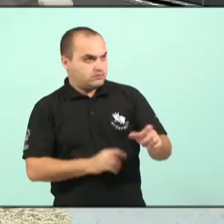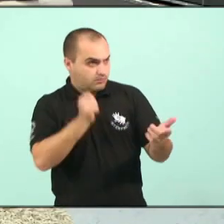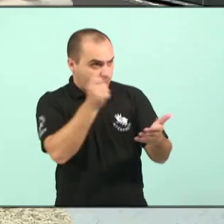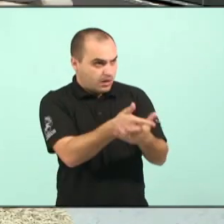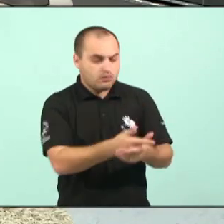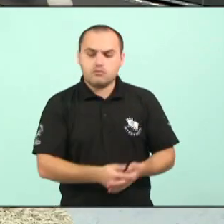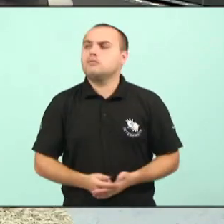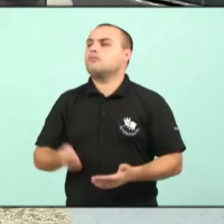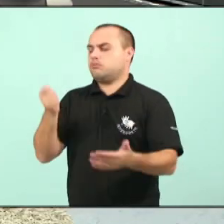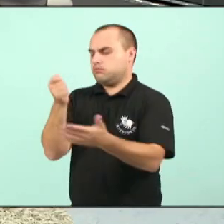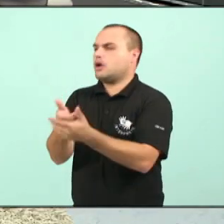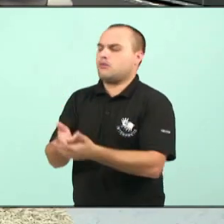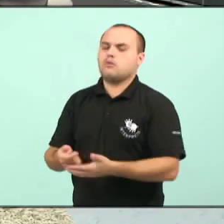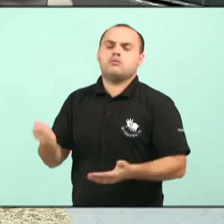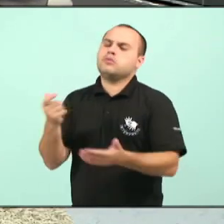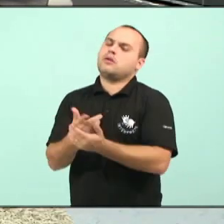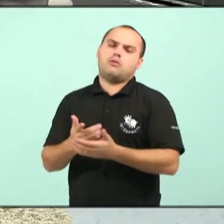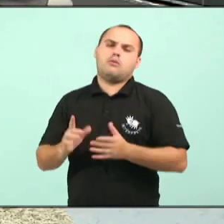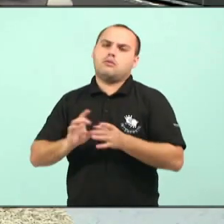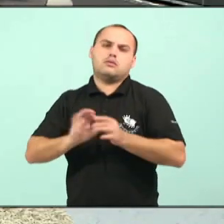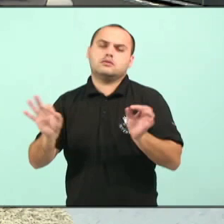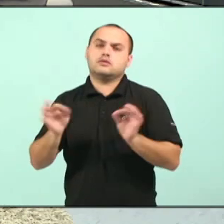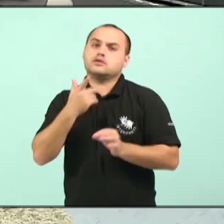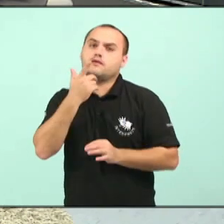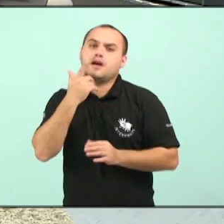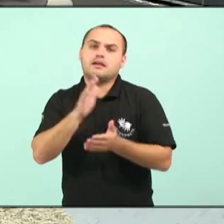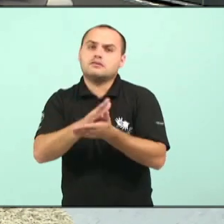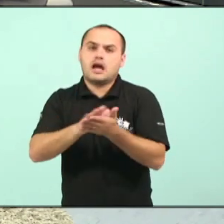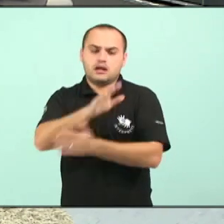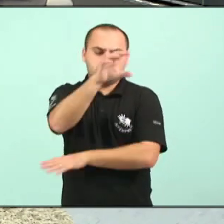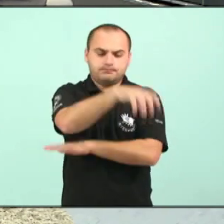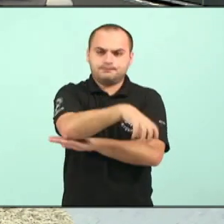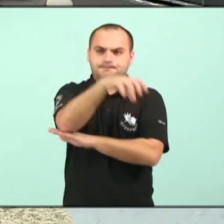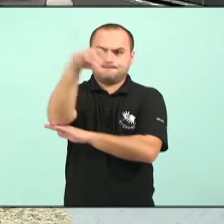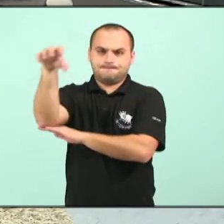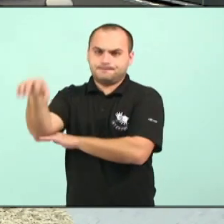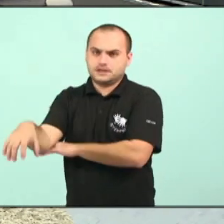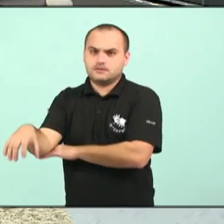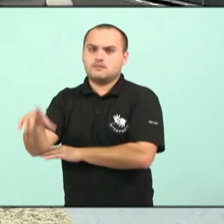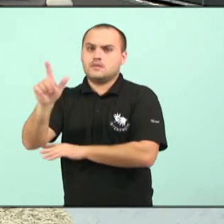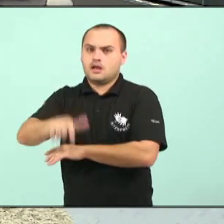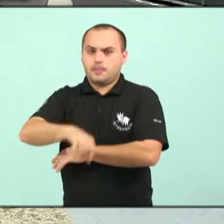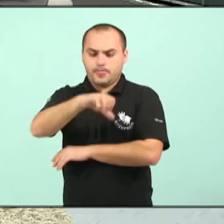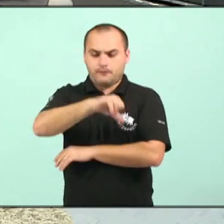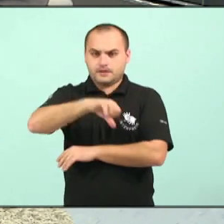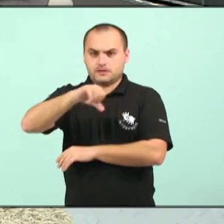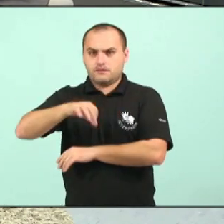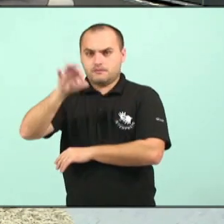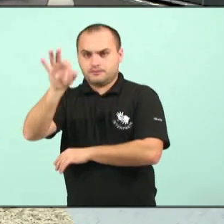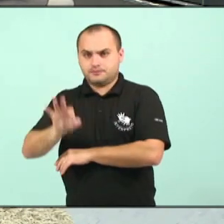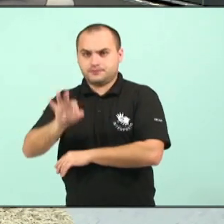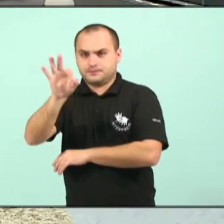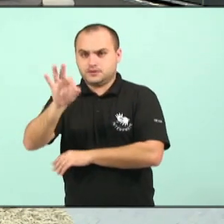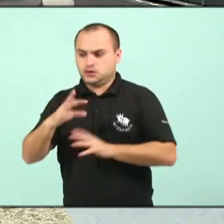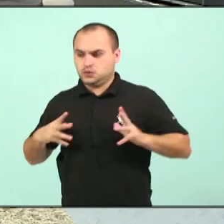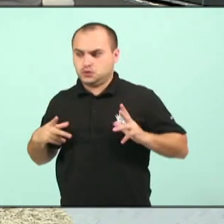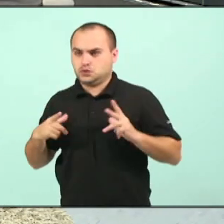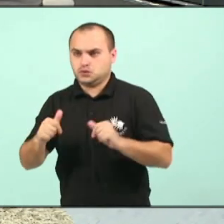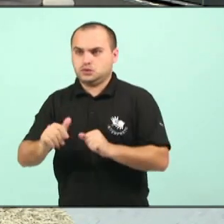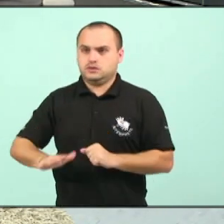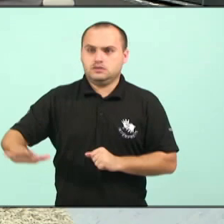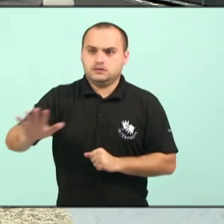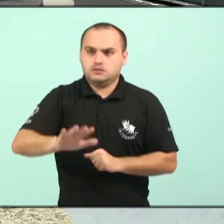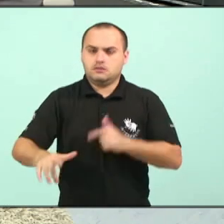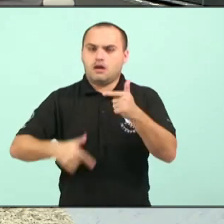Pagou. Já Isso eu não estou nem falando das operações de carga containerizada, que representam 99,9% do nosso complexo, do